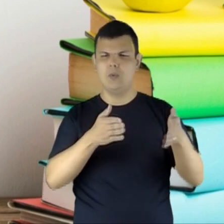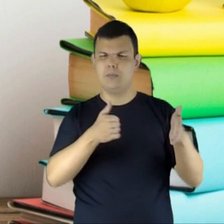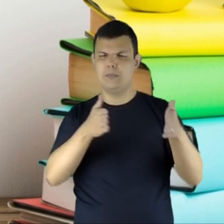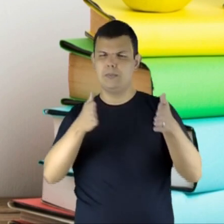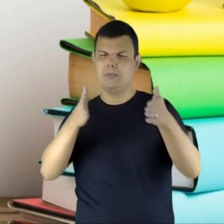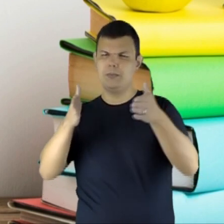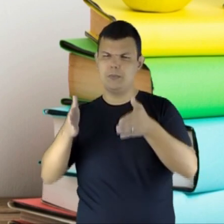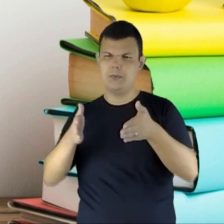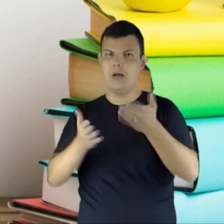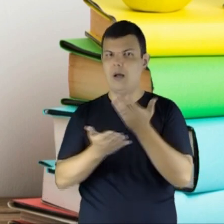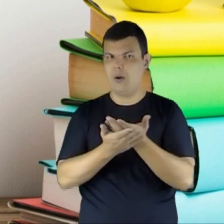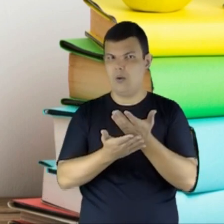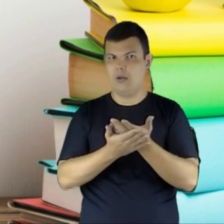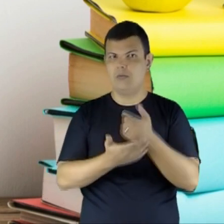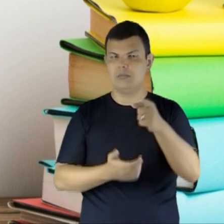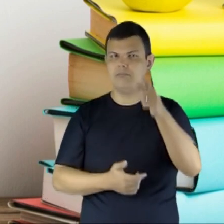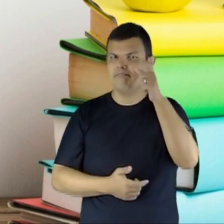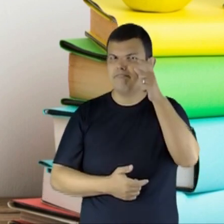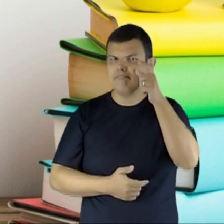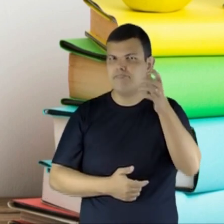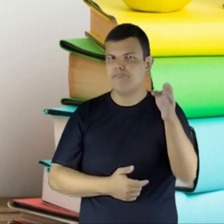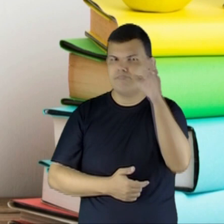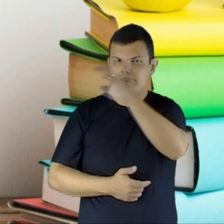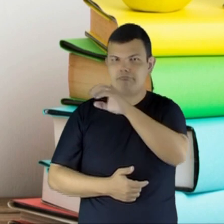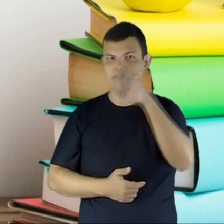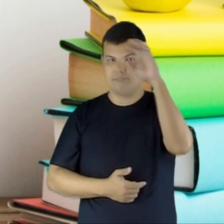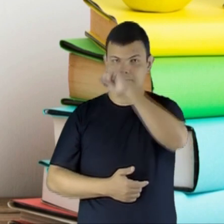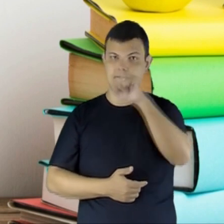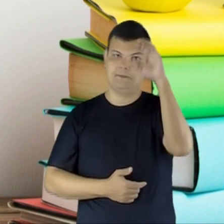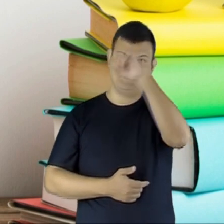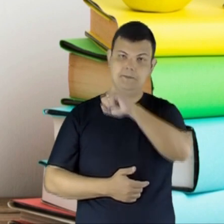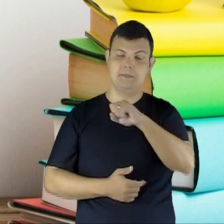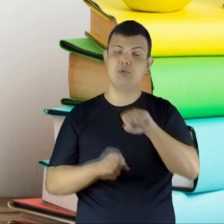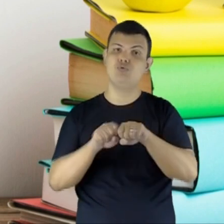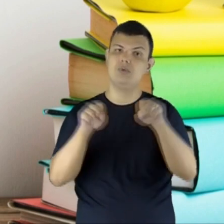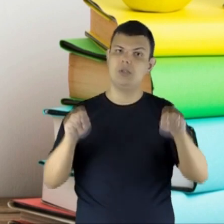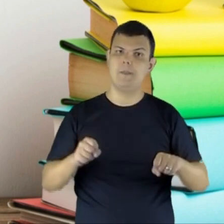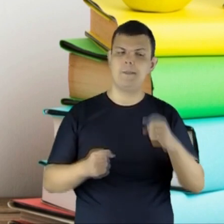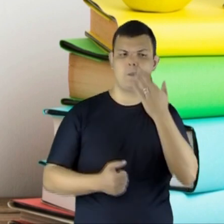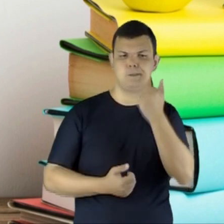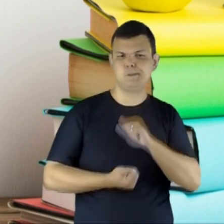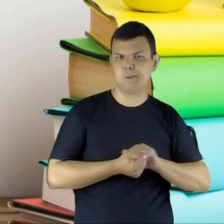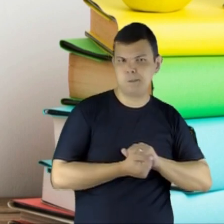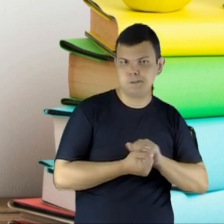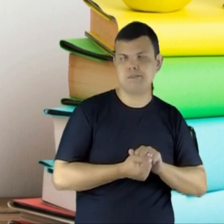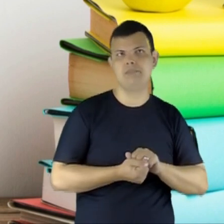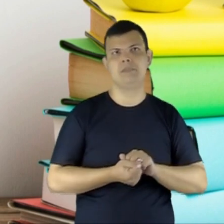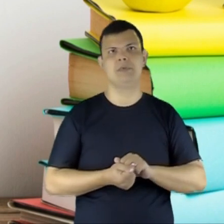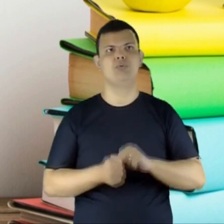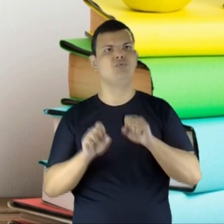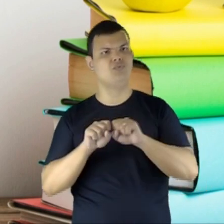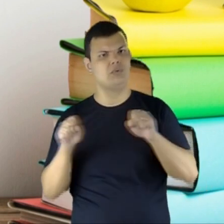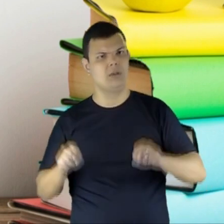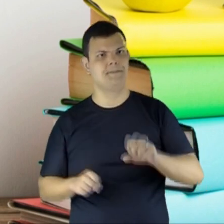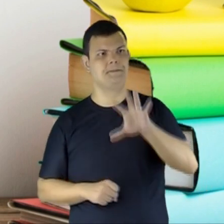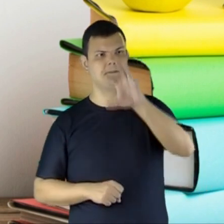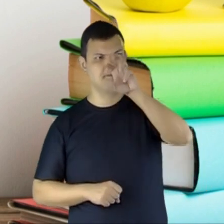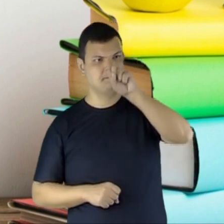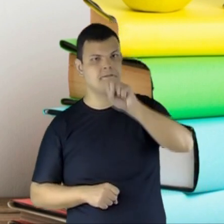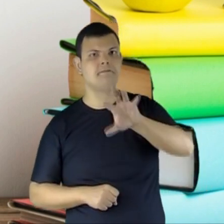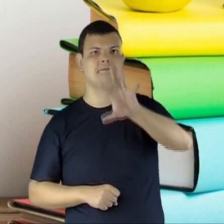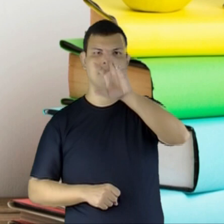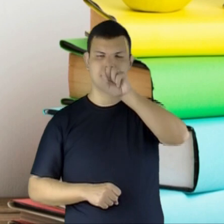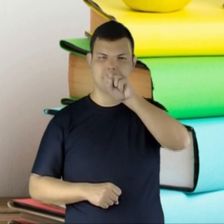hoje, você vai observando isso daí, tá, gente? O sistema digestório, o sistema respiratório, a gente vai